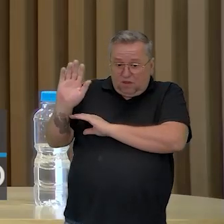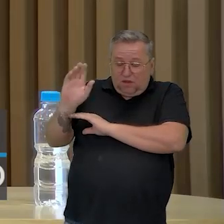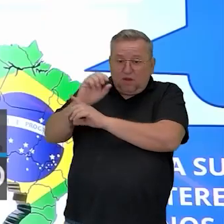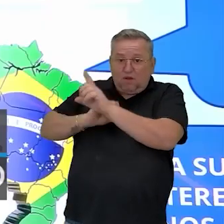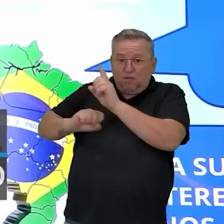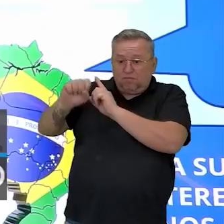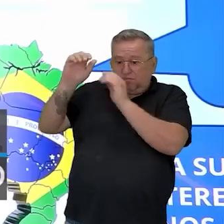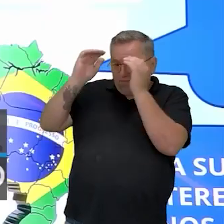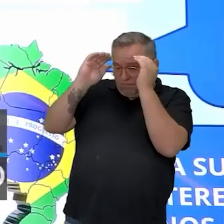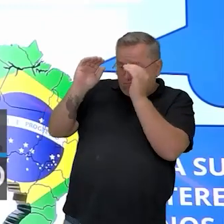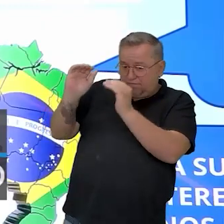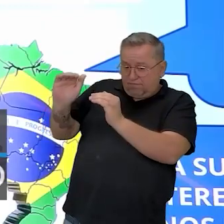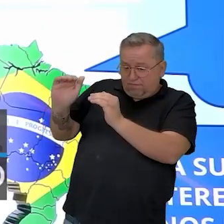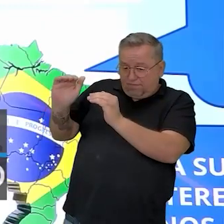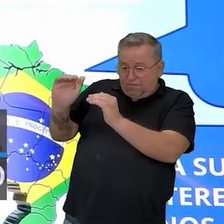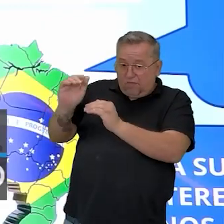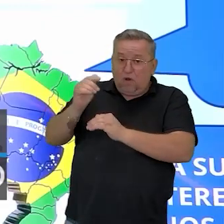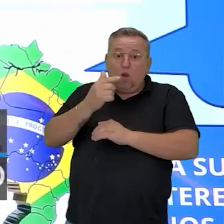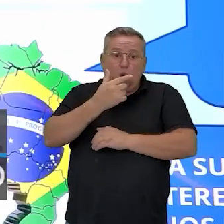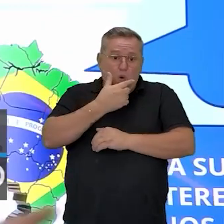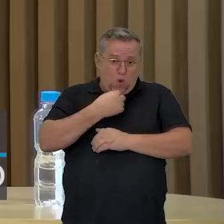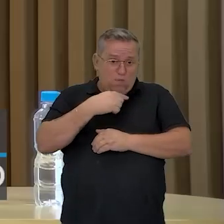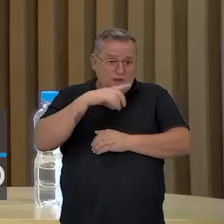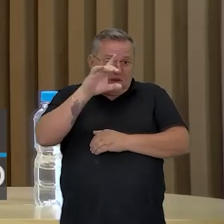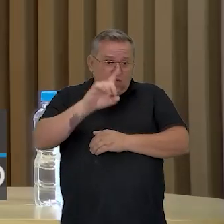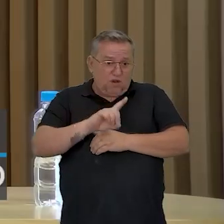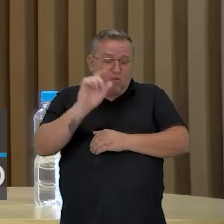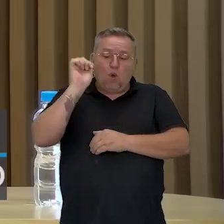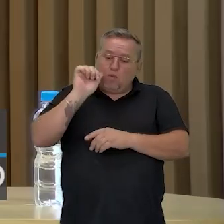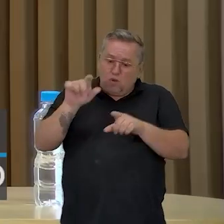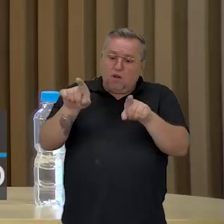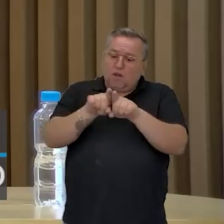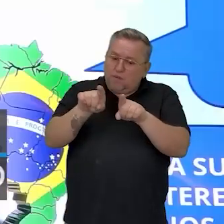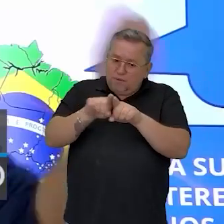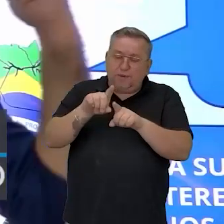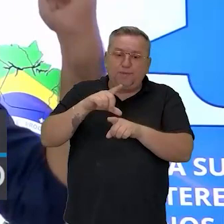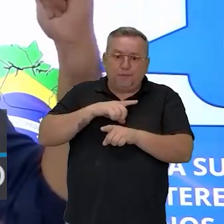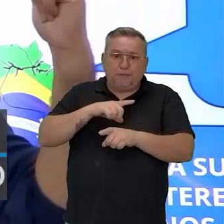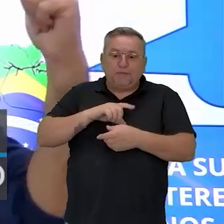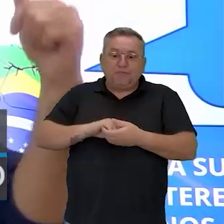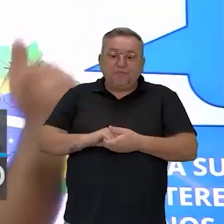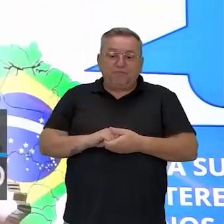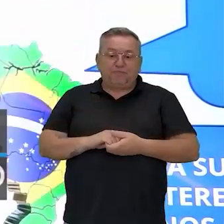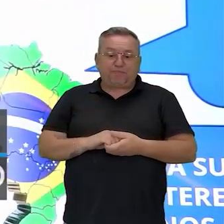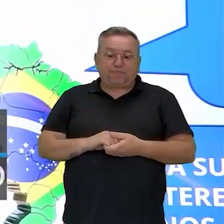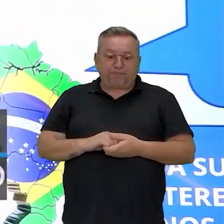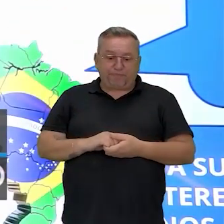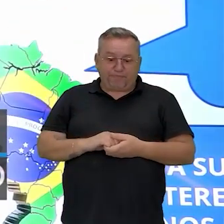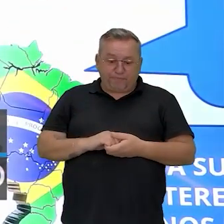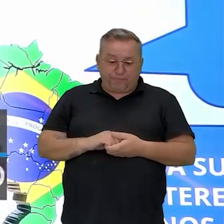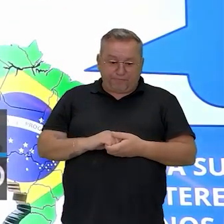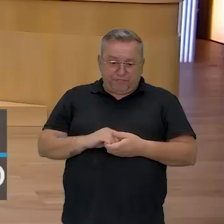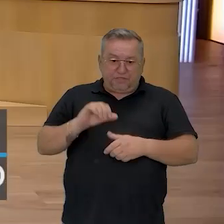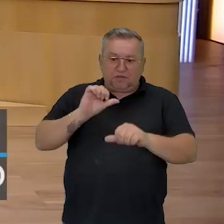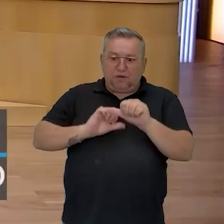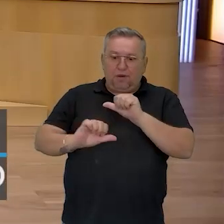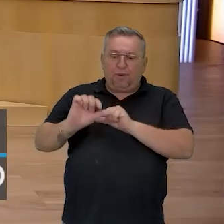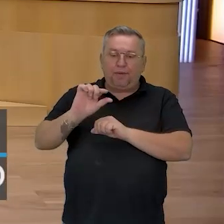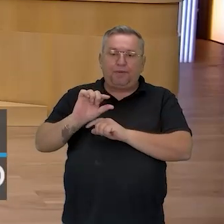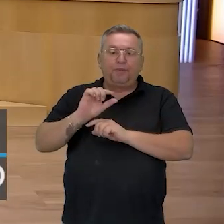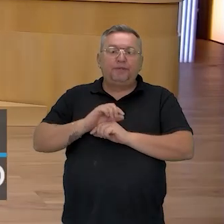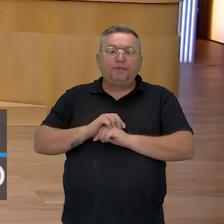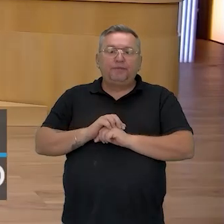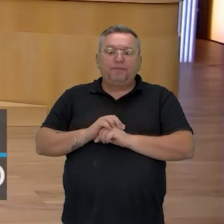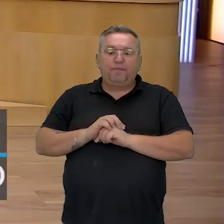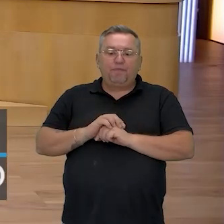sociedade respeitar. Se o homem tem direito, a mulher também tem. Exato. Vamos colocar na tela então, mudar um pouquinho,